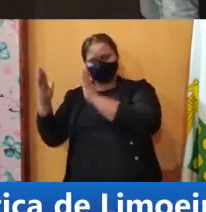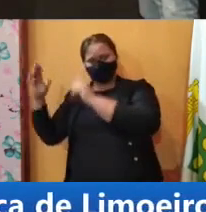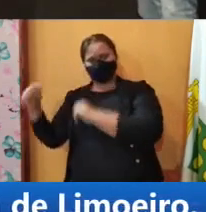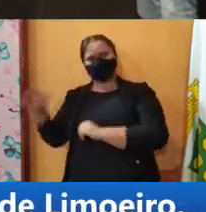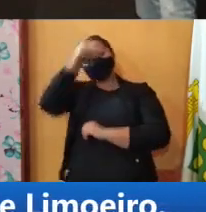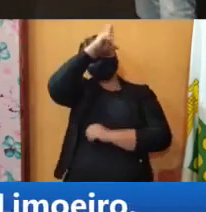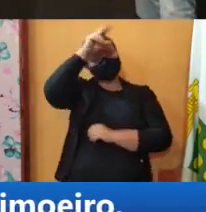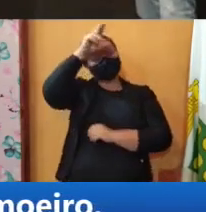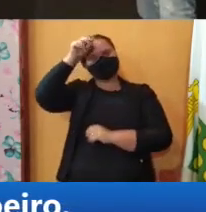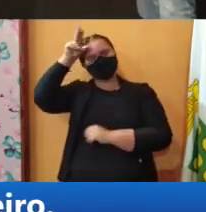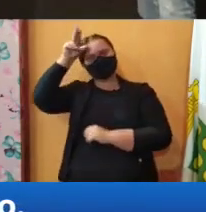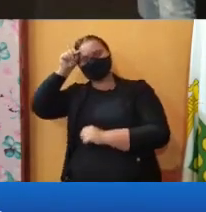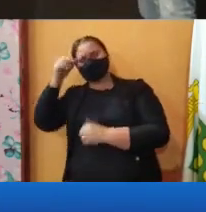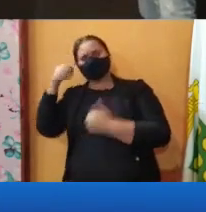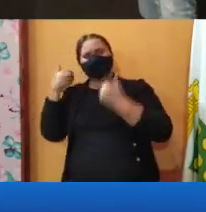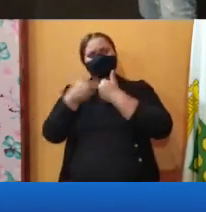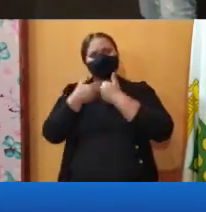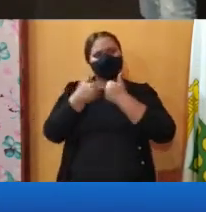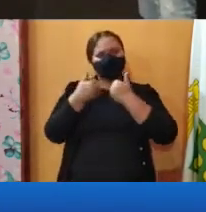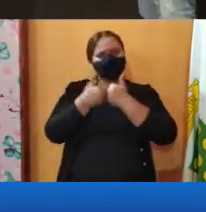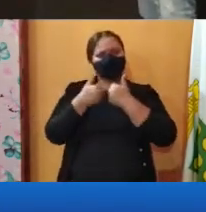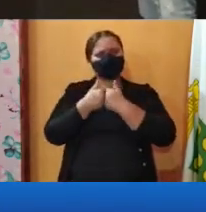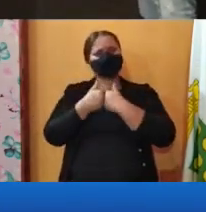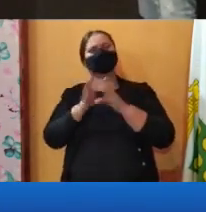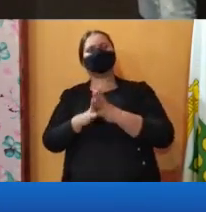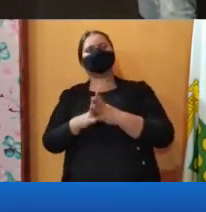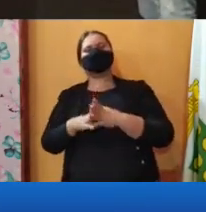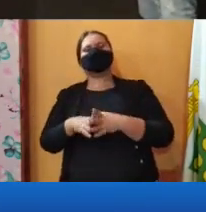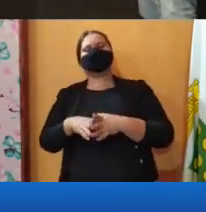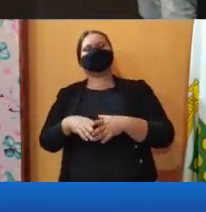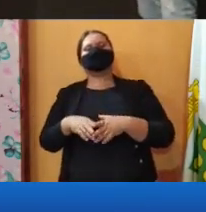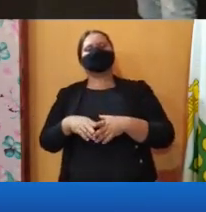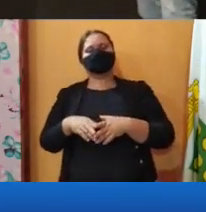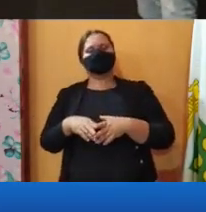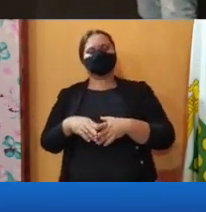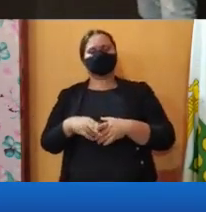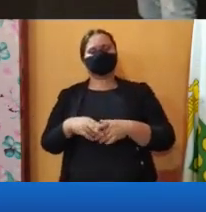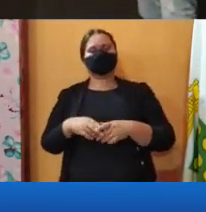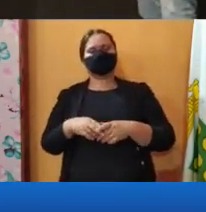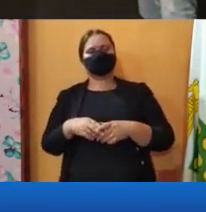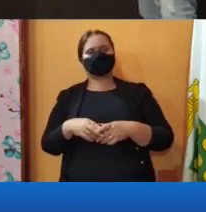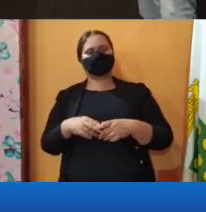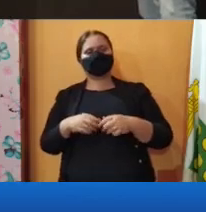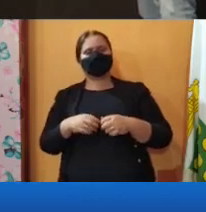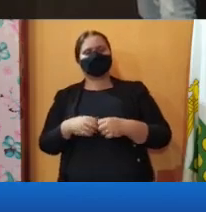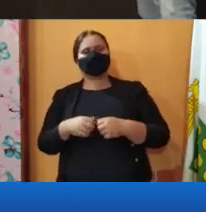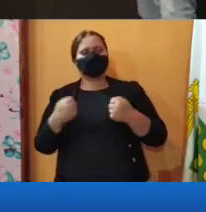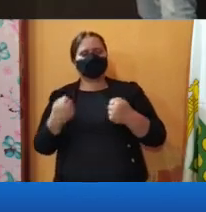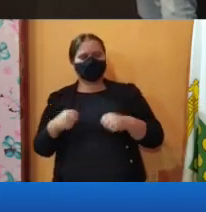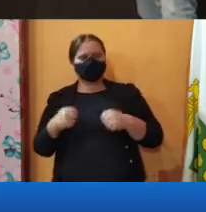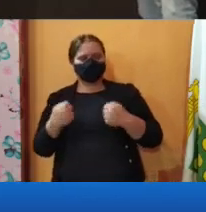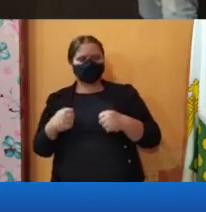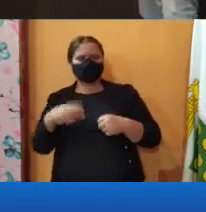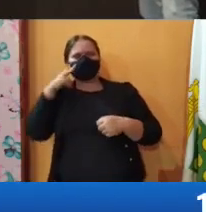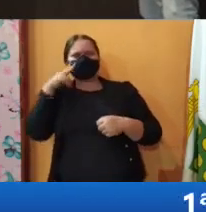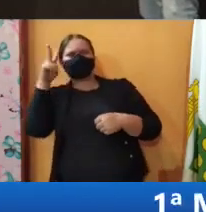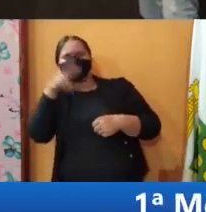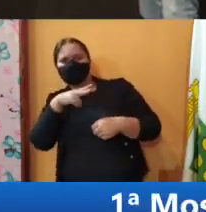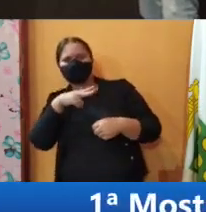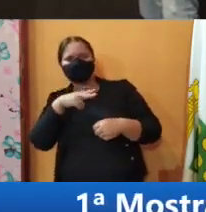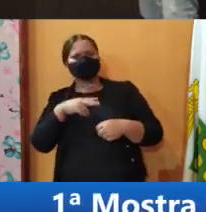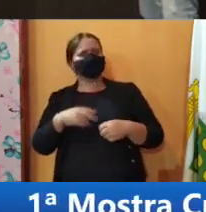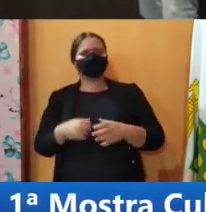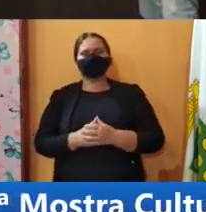ali pertinho do futuro Novo Atacarejo, bem pertinho ali, ninguém vendeu a biblioteca, ninguém doou a